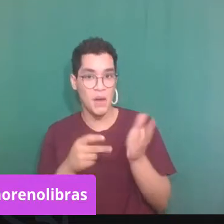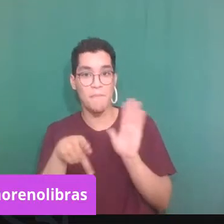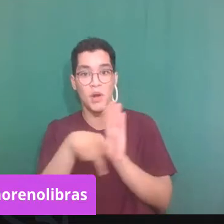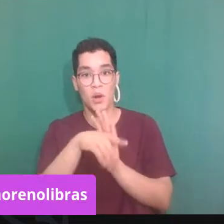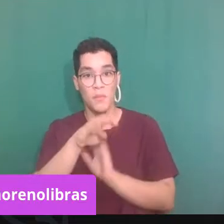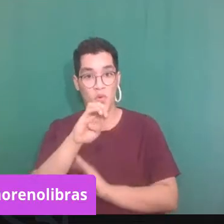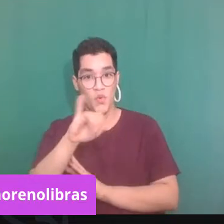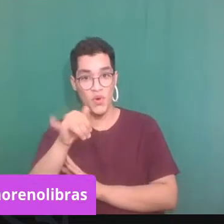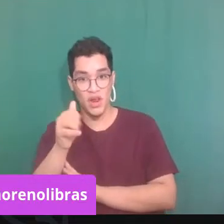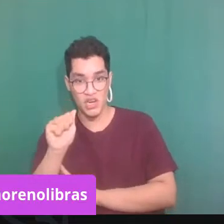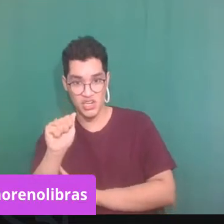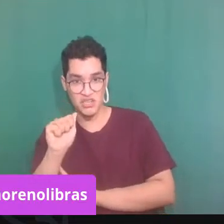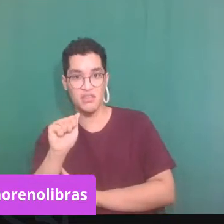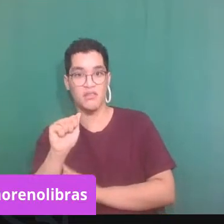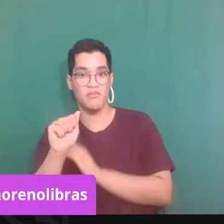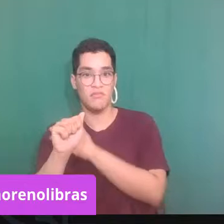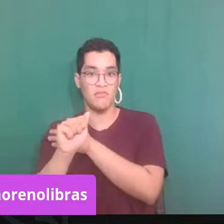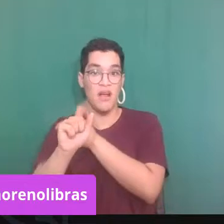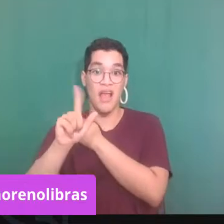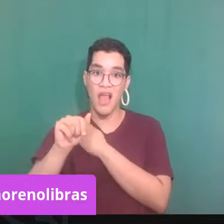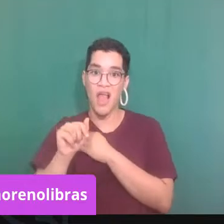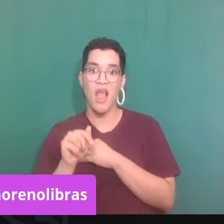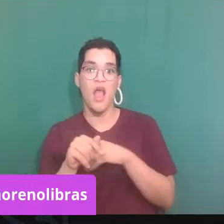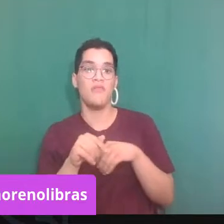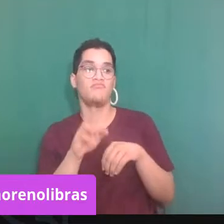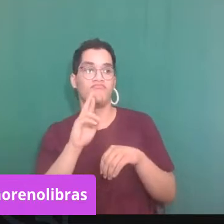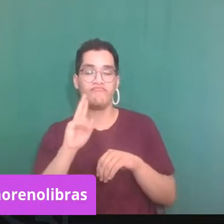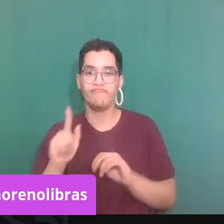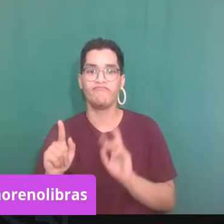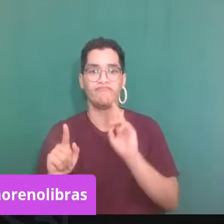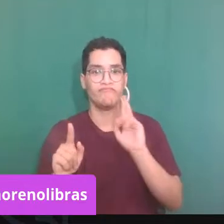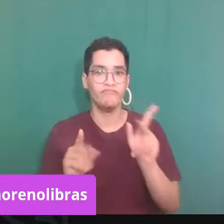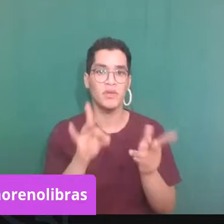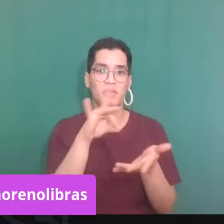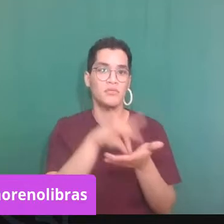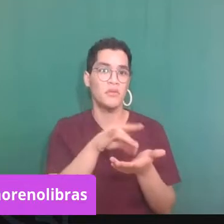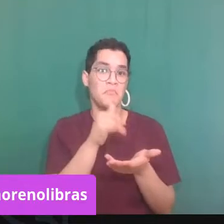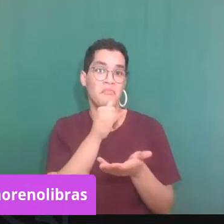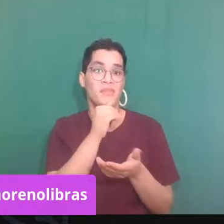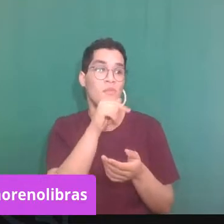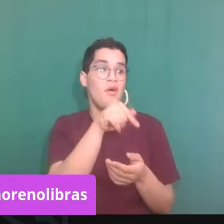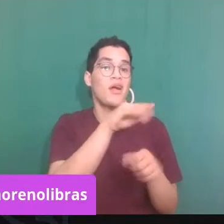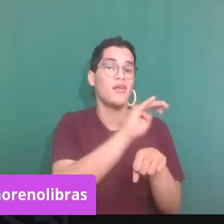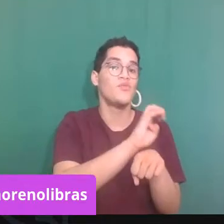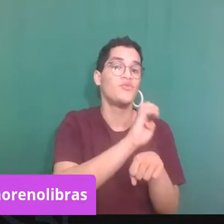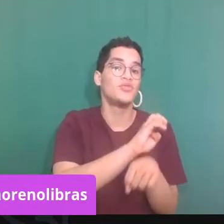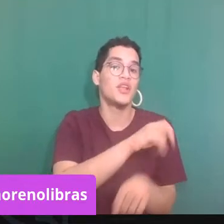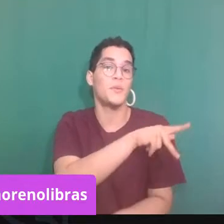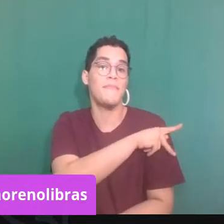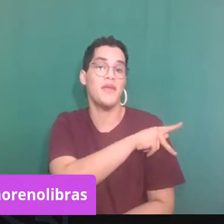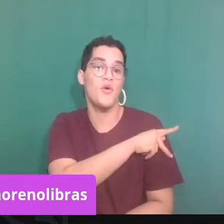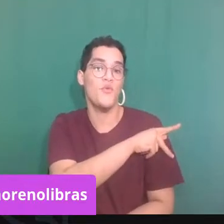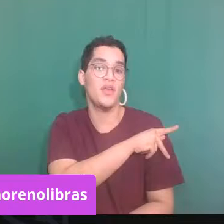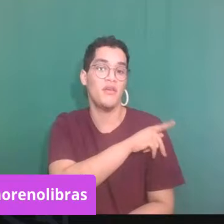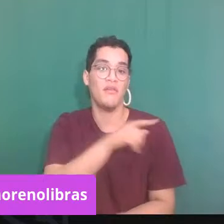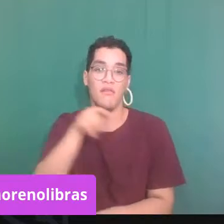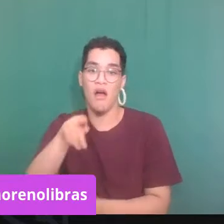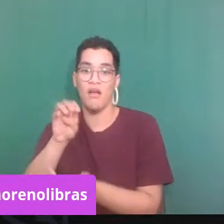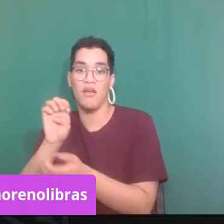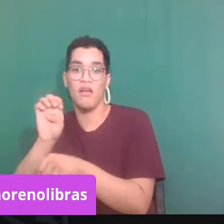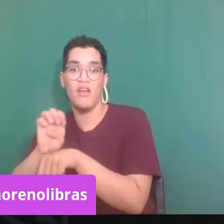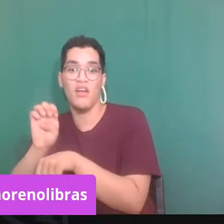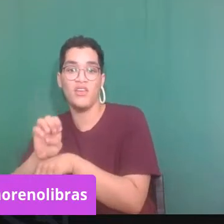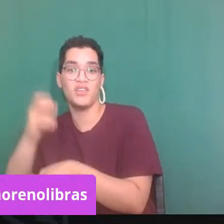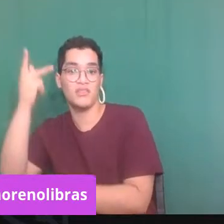bem diferentes, né? Piauí e São Paulo. Os desafios eram muito semelhantes, assim, em termos do domínio da escrita e do que tinha